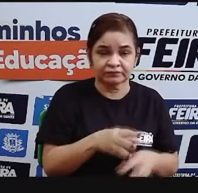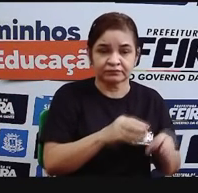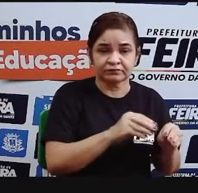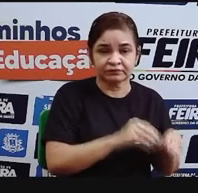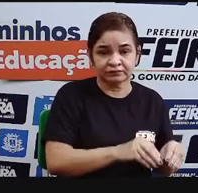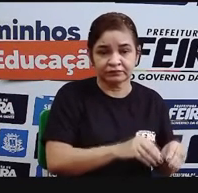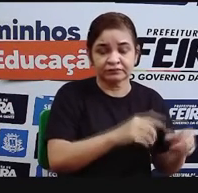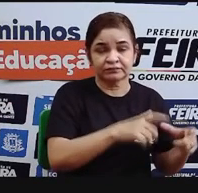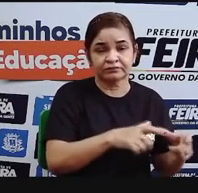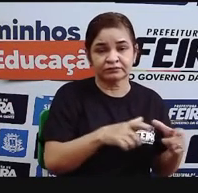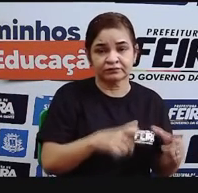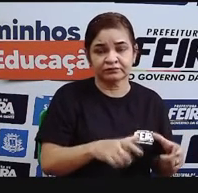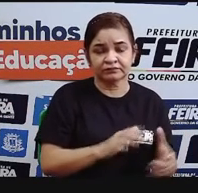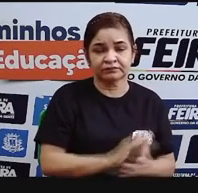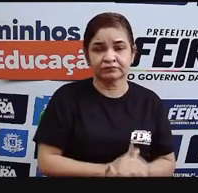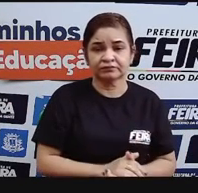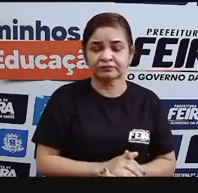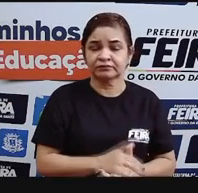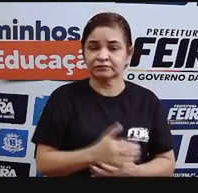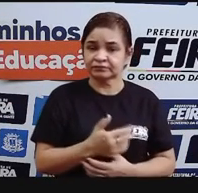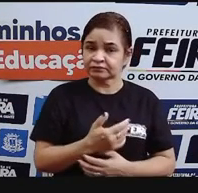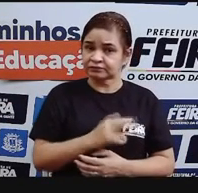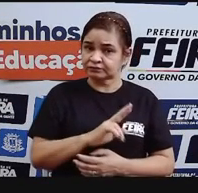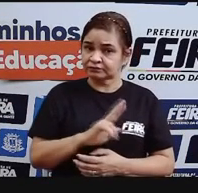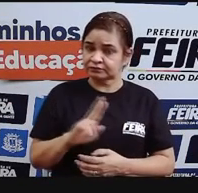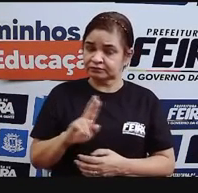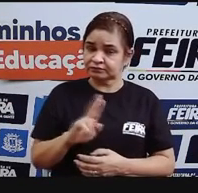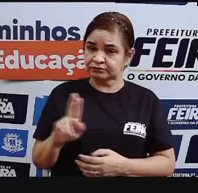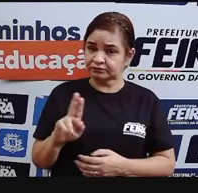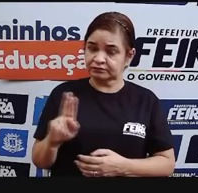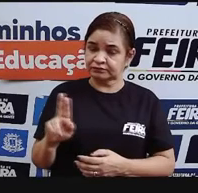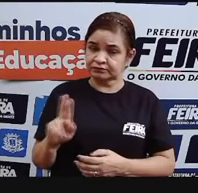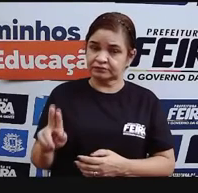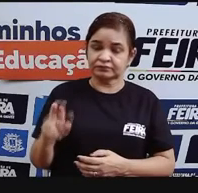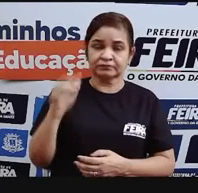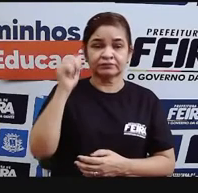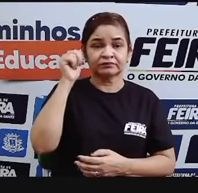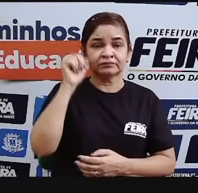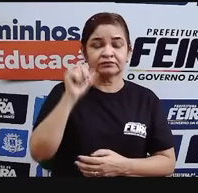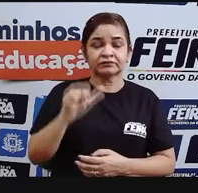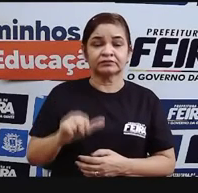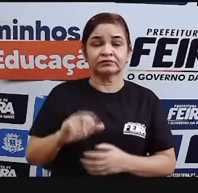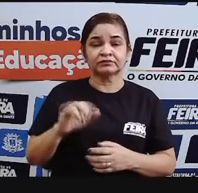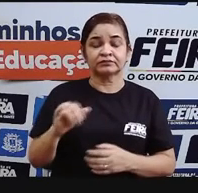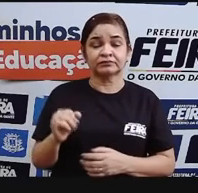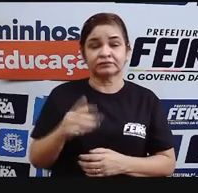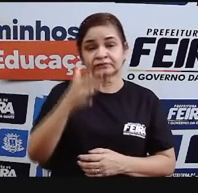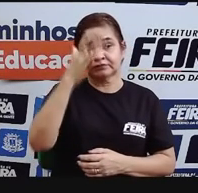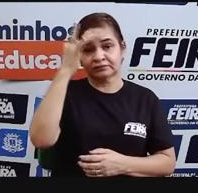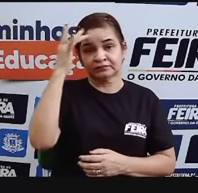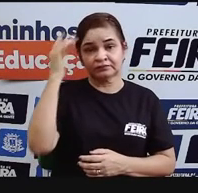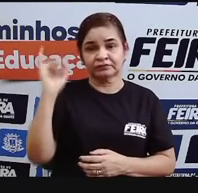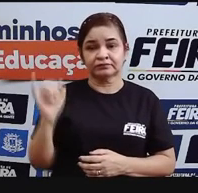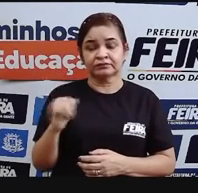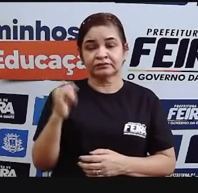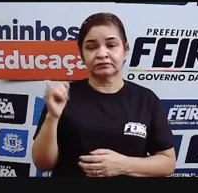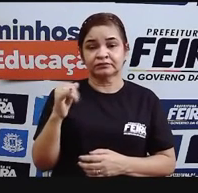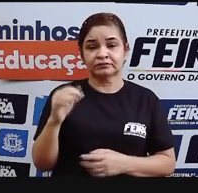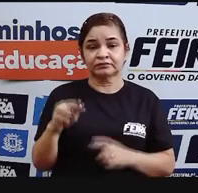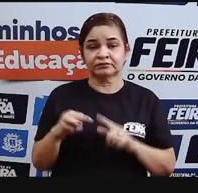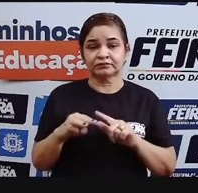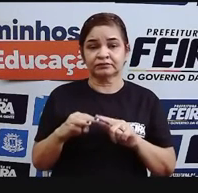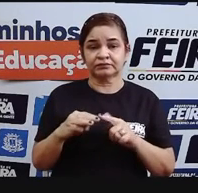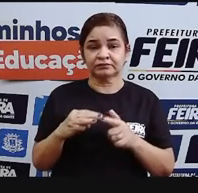de Barros, a Carolina Maria de Jesus, a Luísa Mainho, né, que são essas três primeiras aqui, ó.